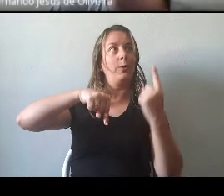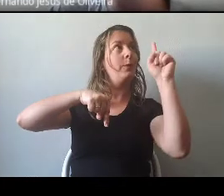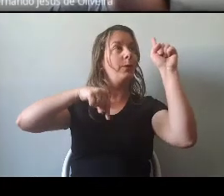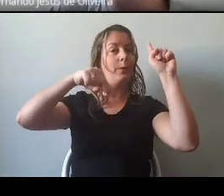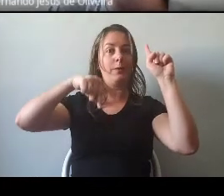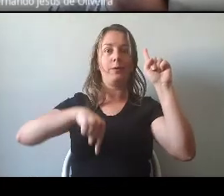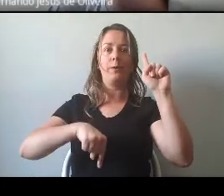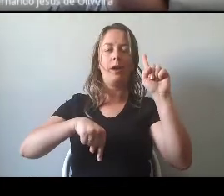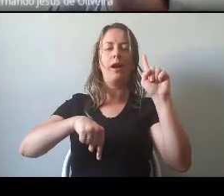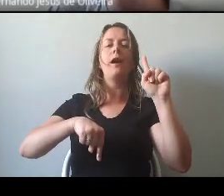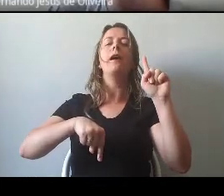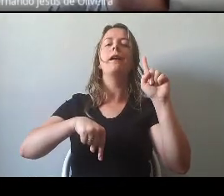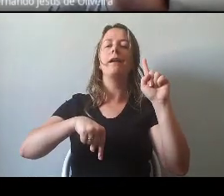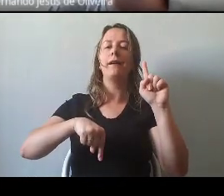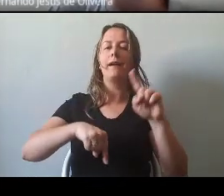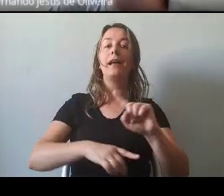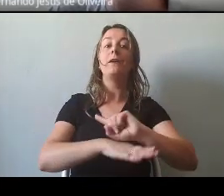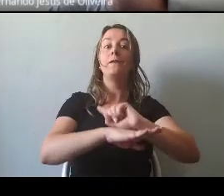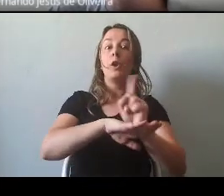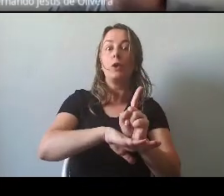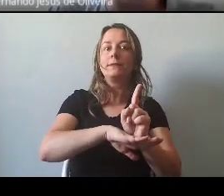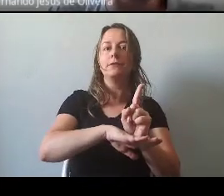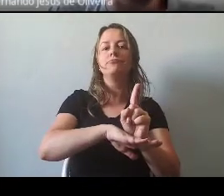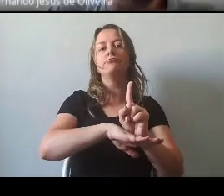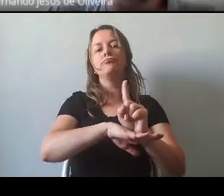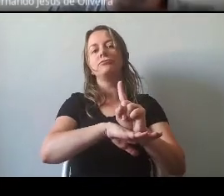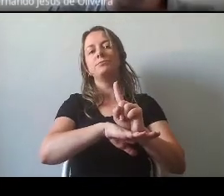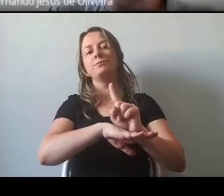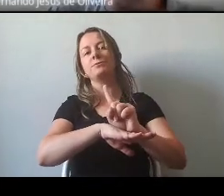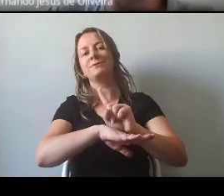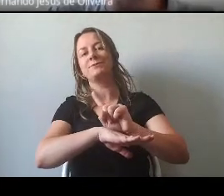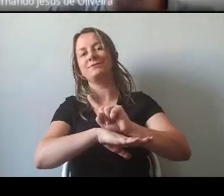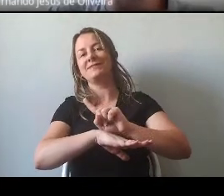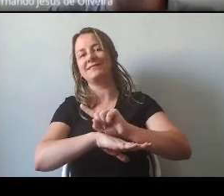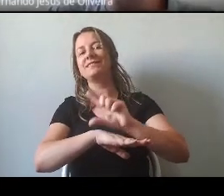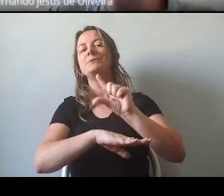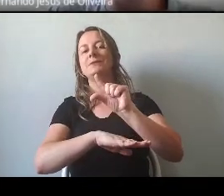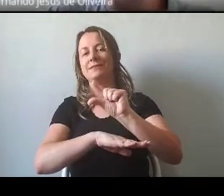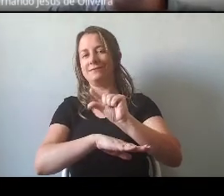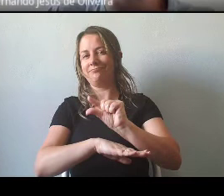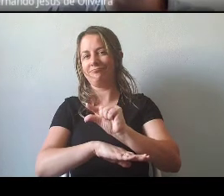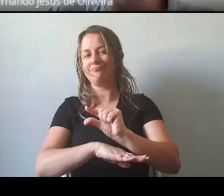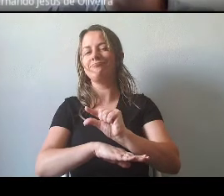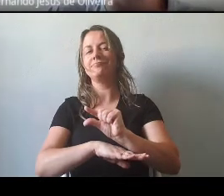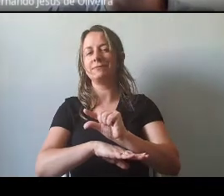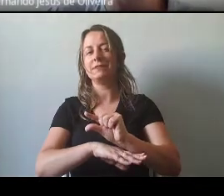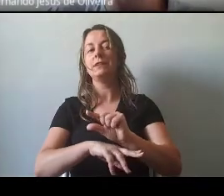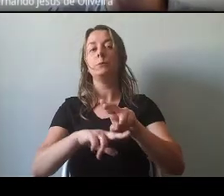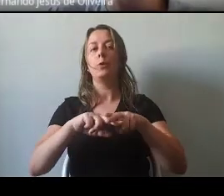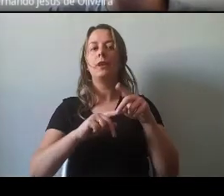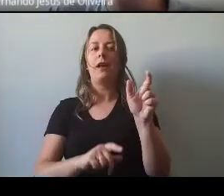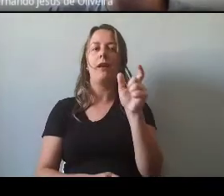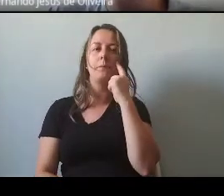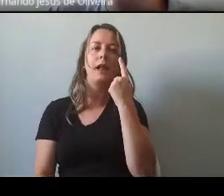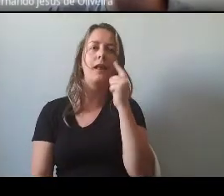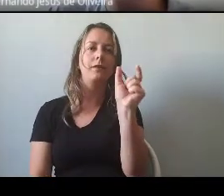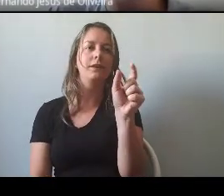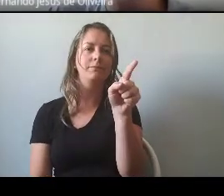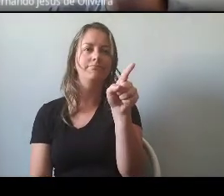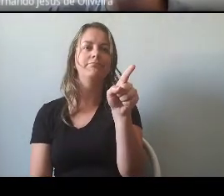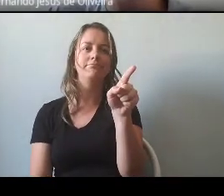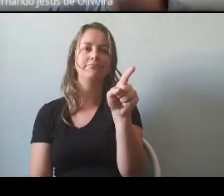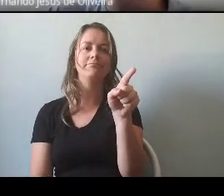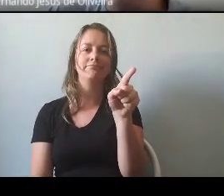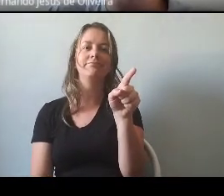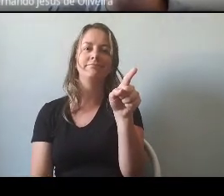ela é oposta, ela vai fazer a velocidade diminuir, né? Por isso que na subida, o movimento é